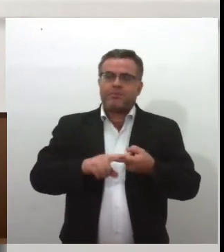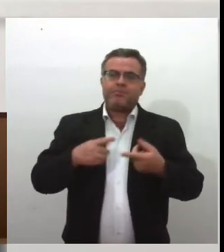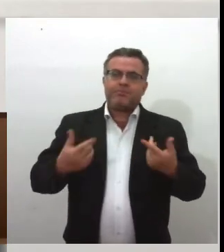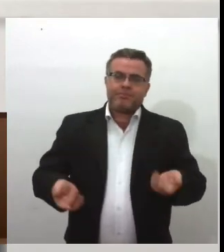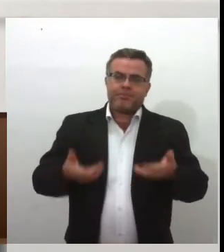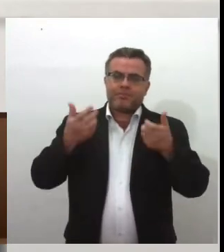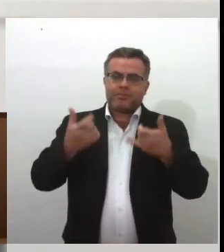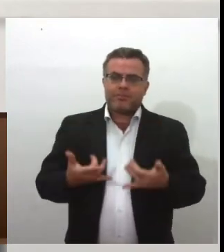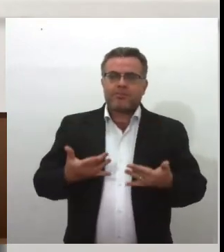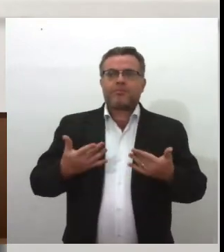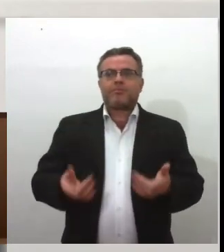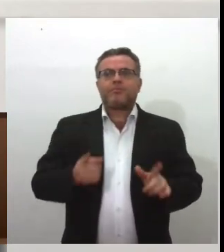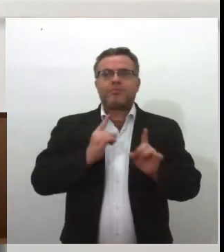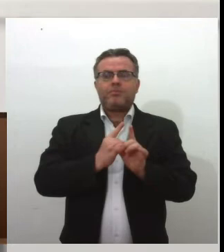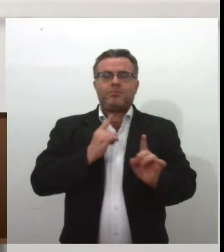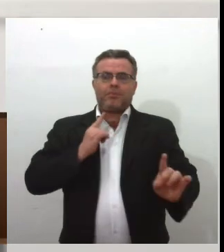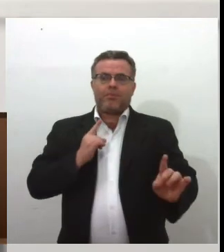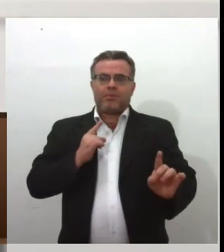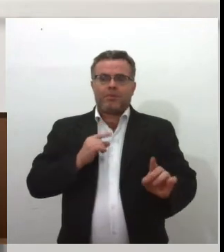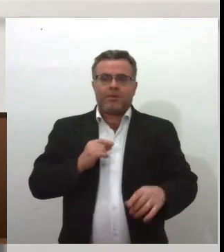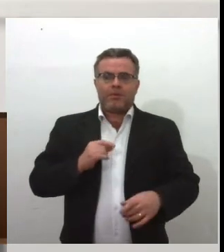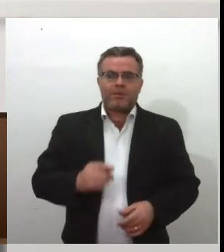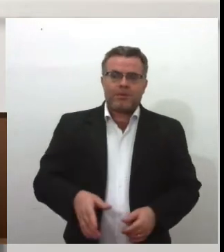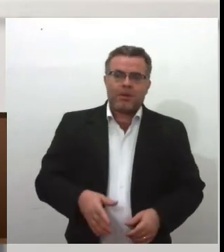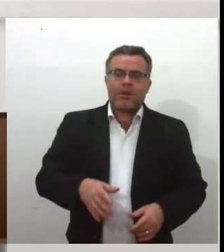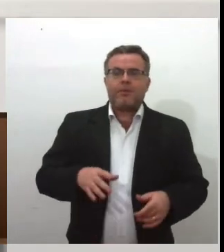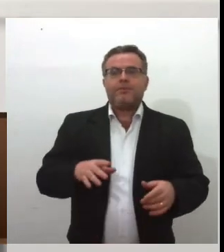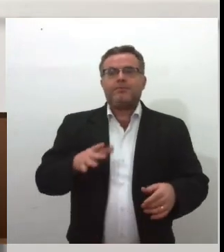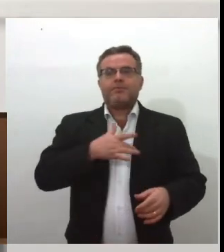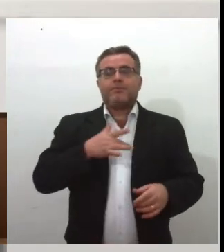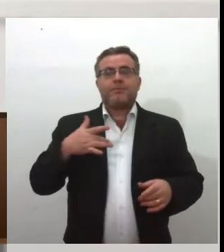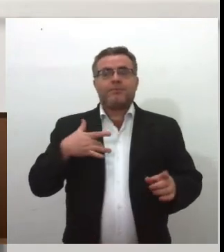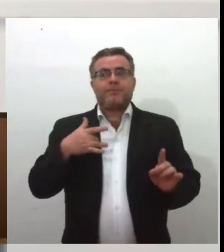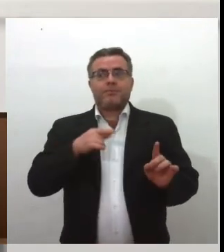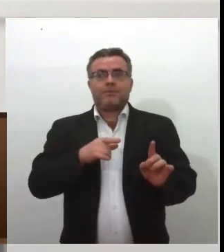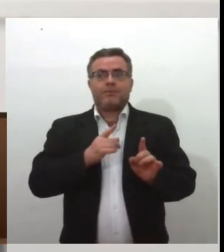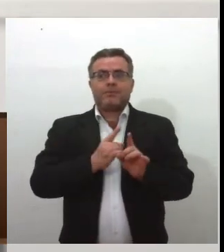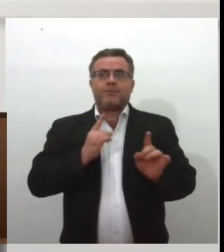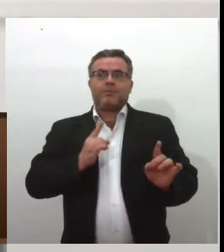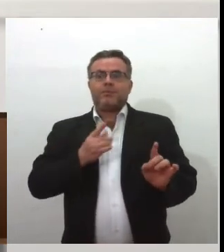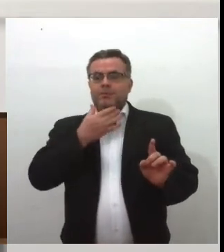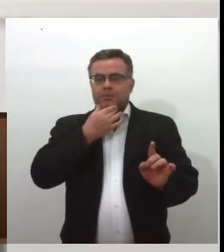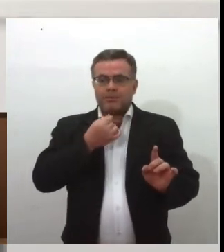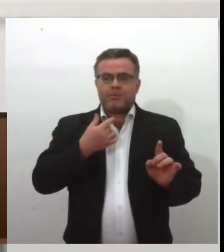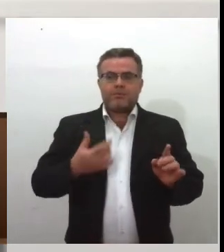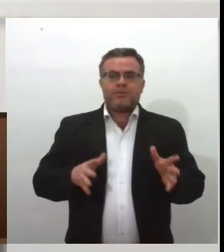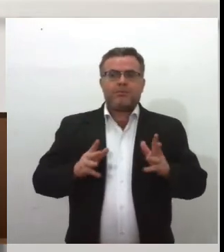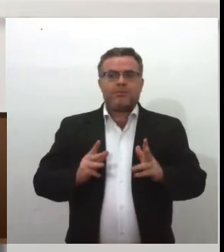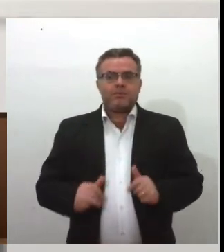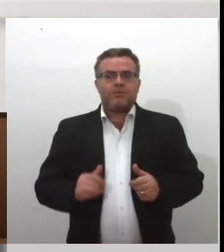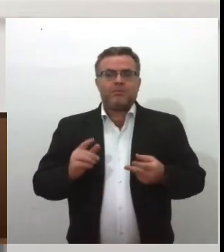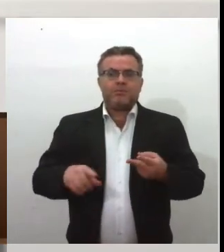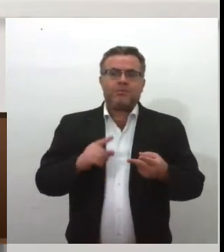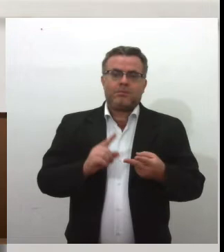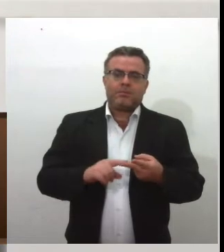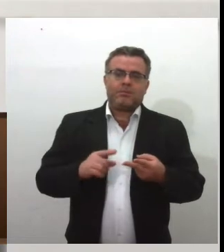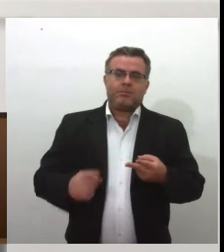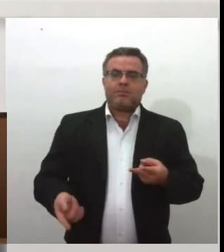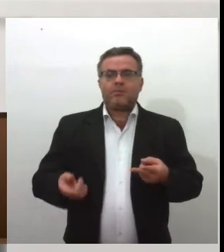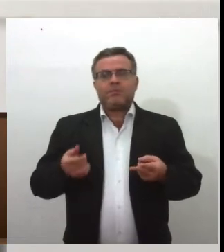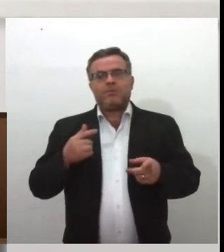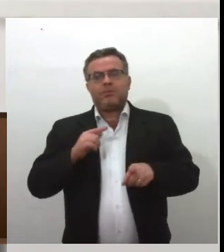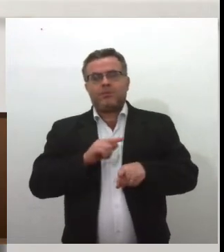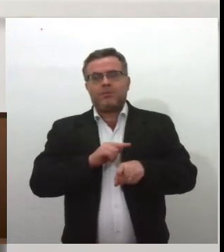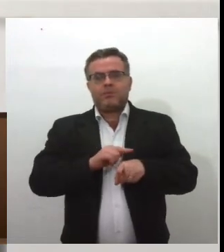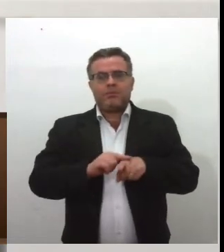ao distanciamento do homem do campo da saúde. Então, falar sobre assim, depilação na região genital,